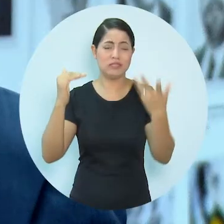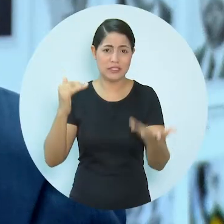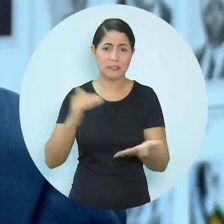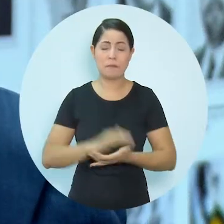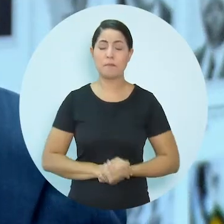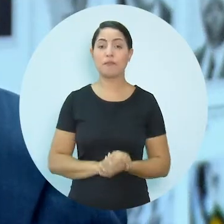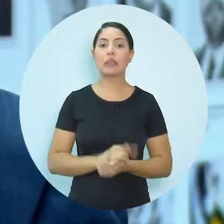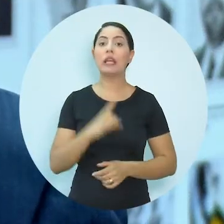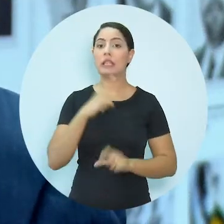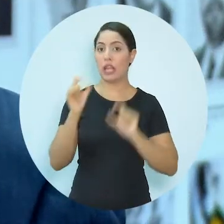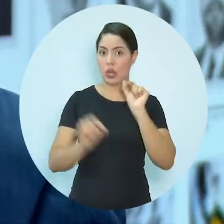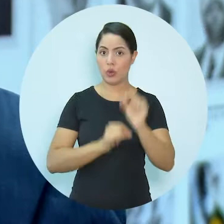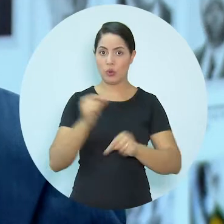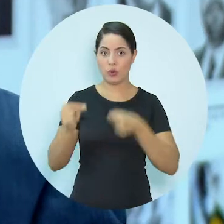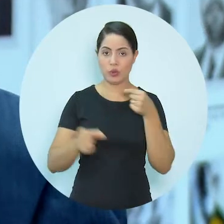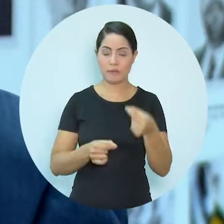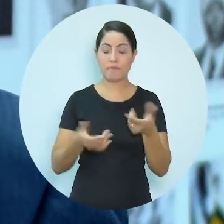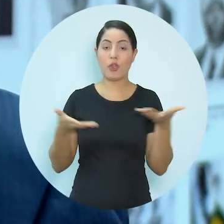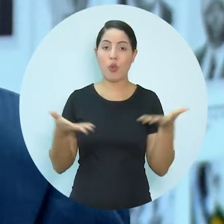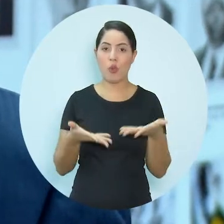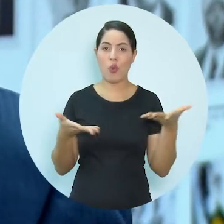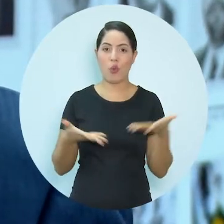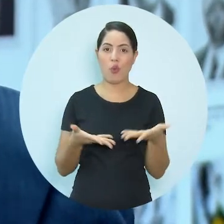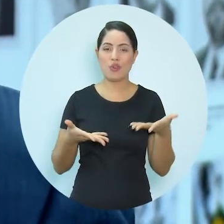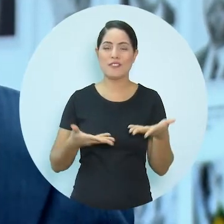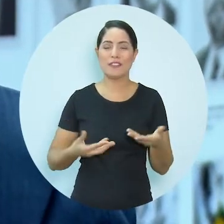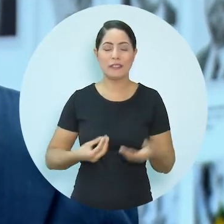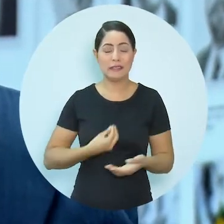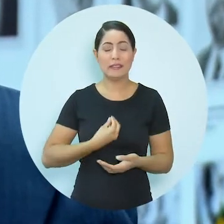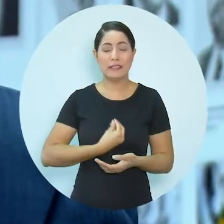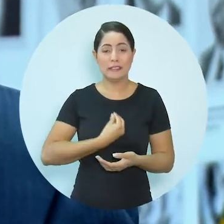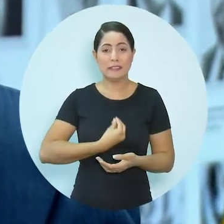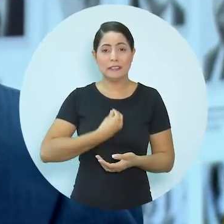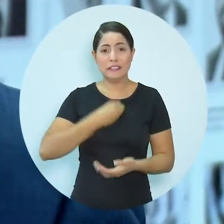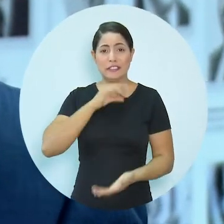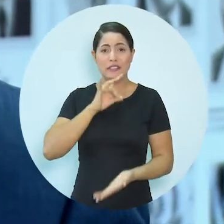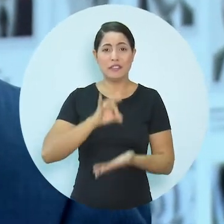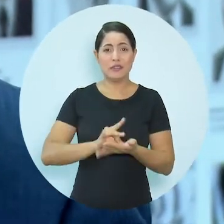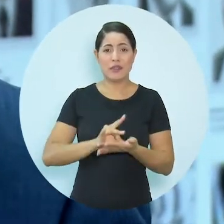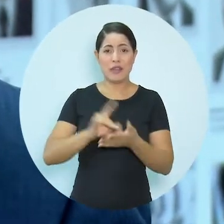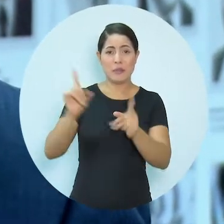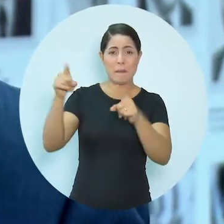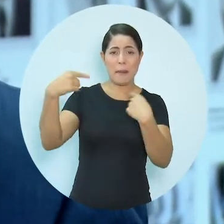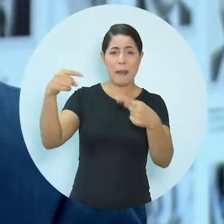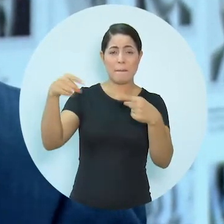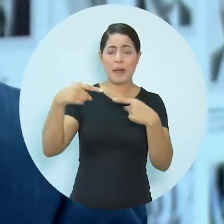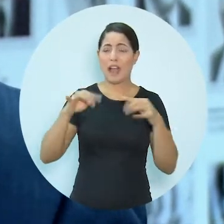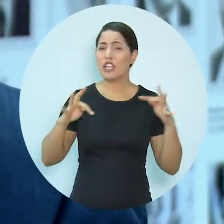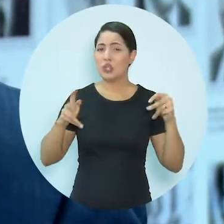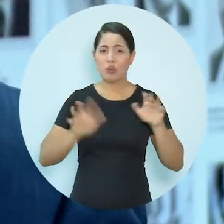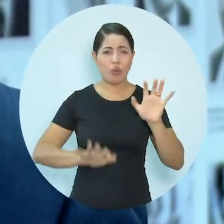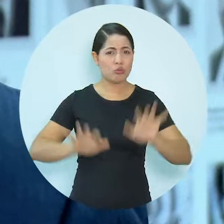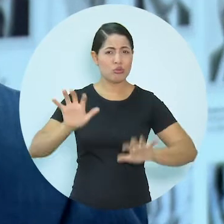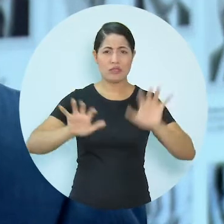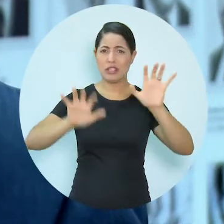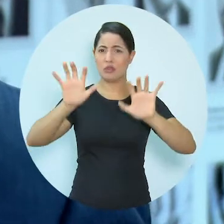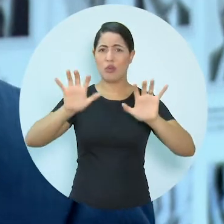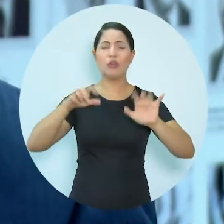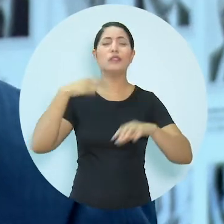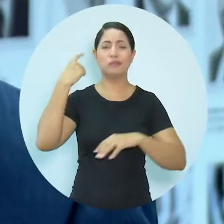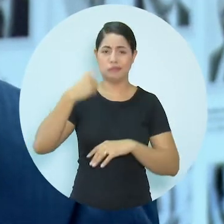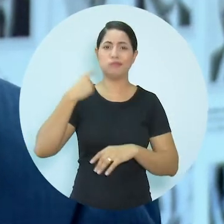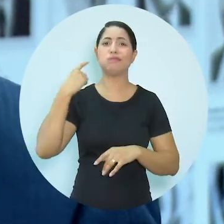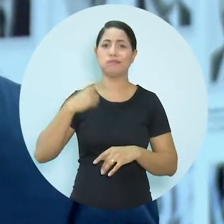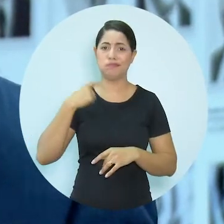Nós estamos presenciando uma escalada dos ataques, das agressões ao livre exercício da profissão em todos